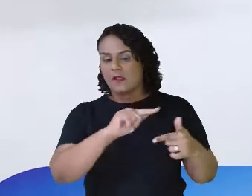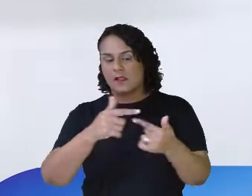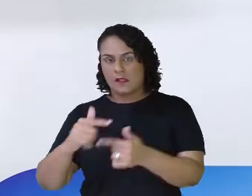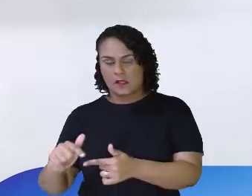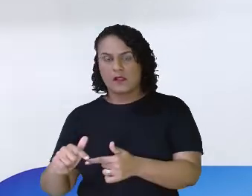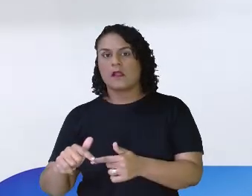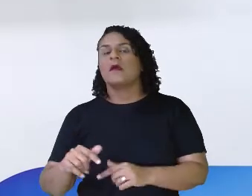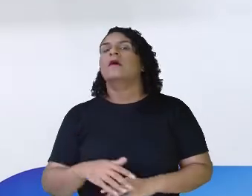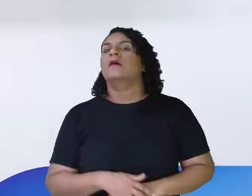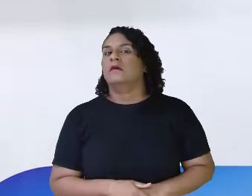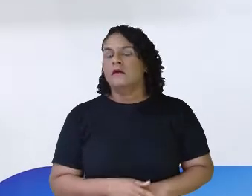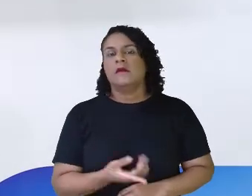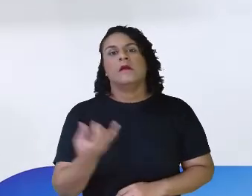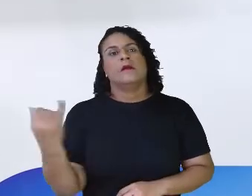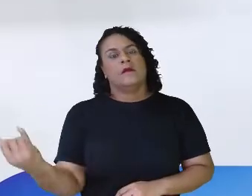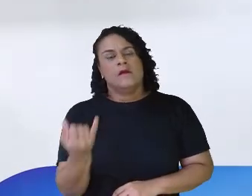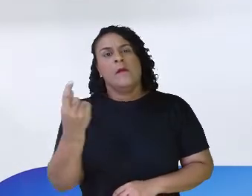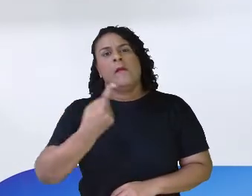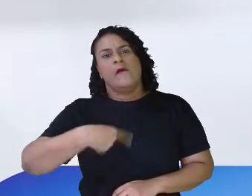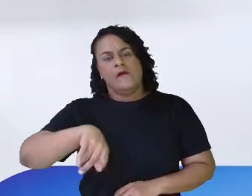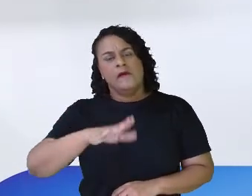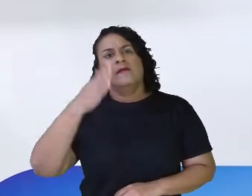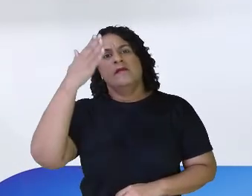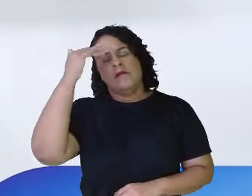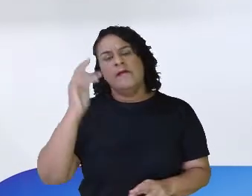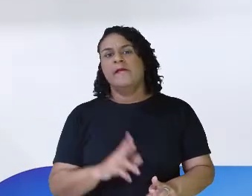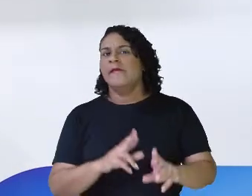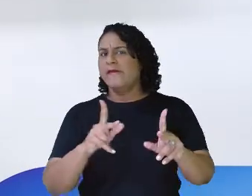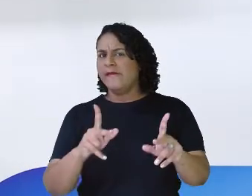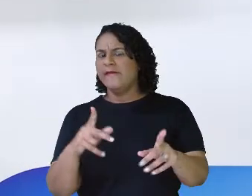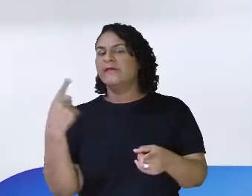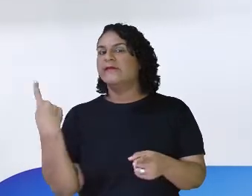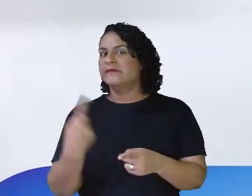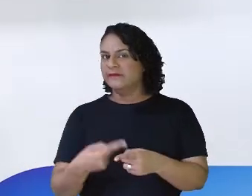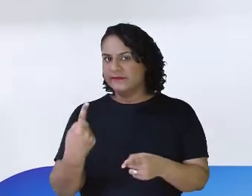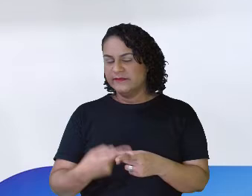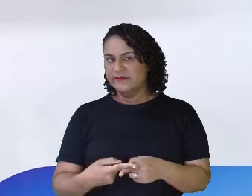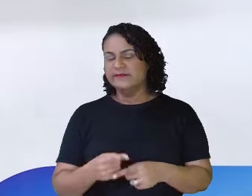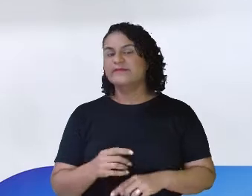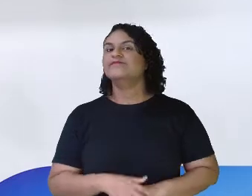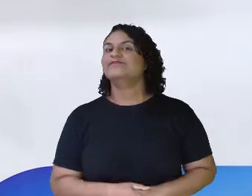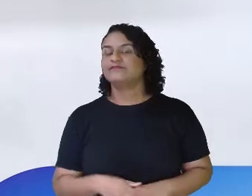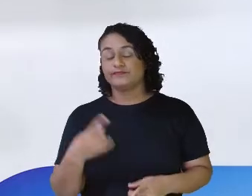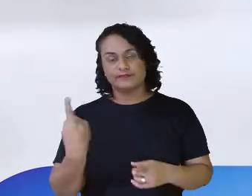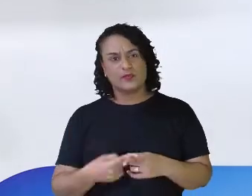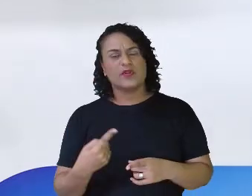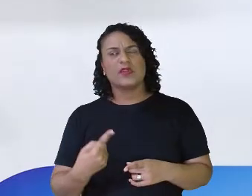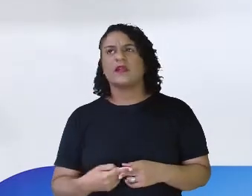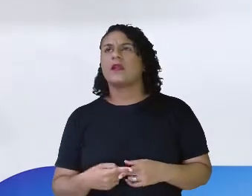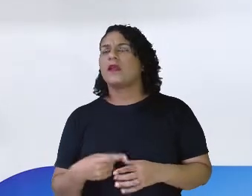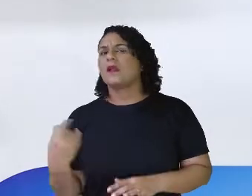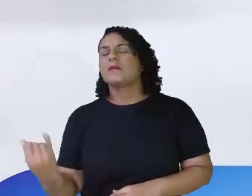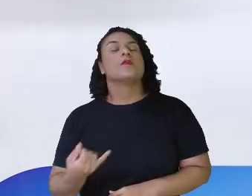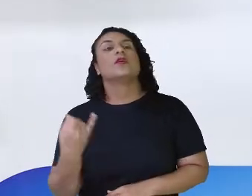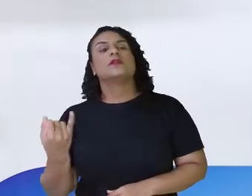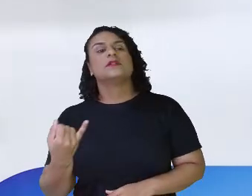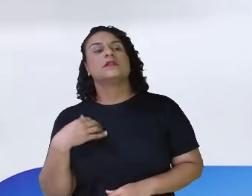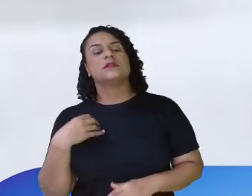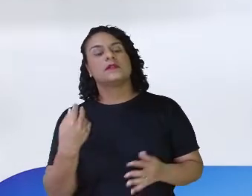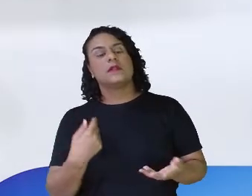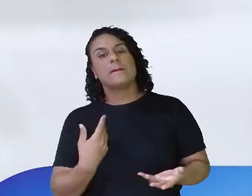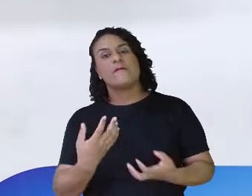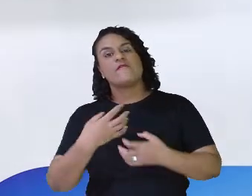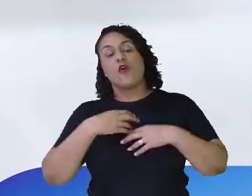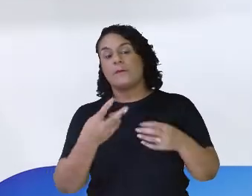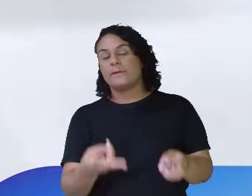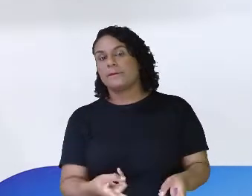é importante vocês saberem dessa diferença. Por quê? Porque isso faz toda a diferença na minha forma,